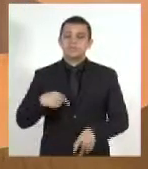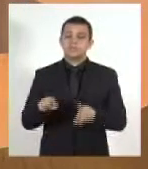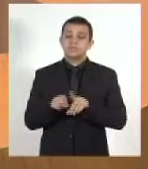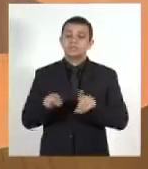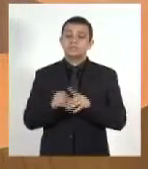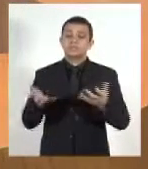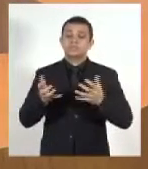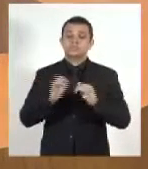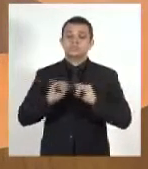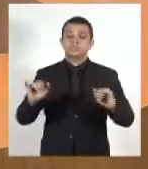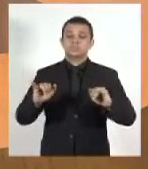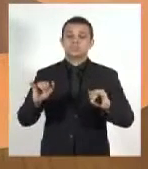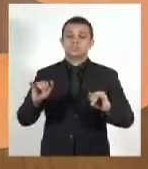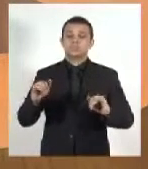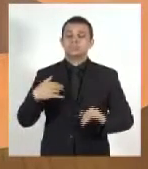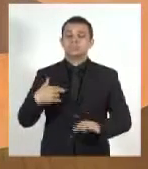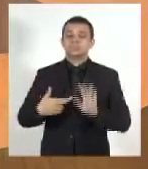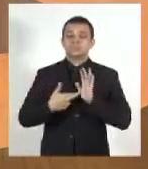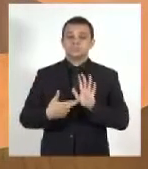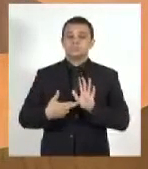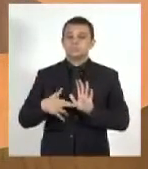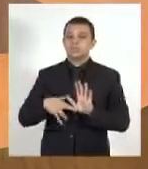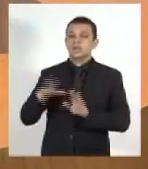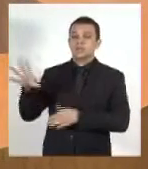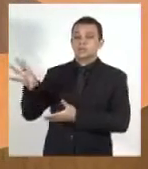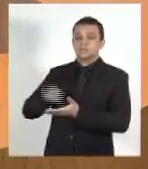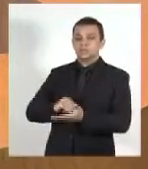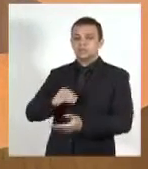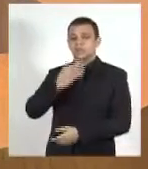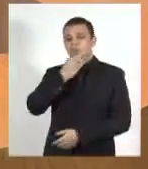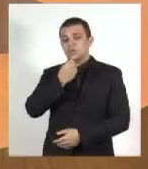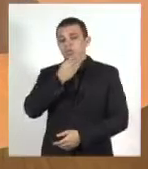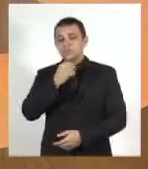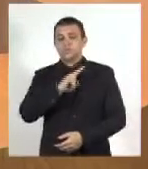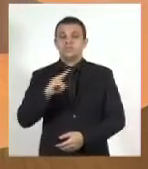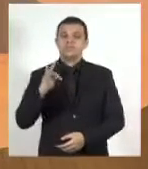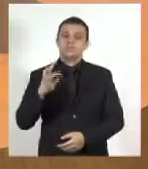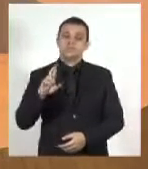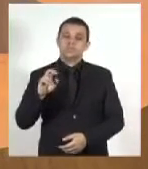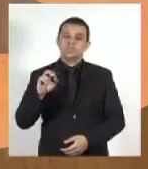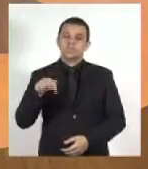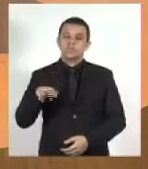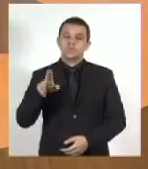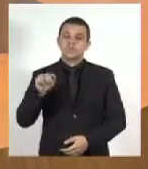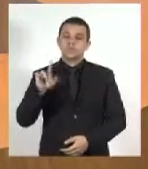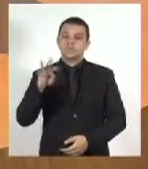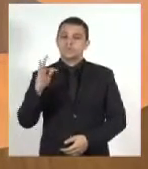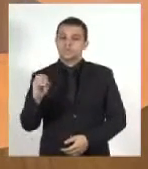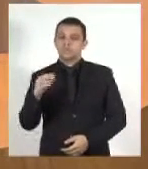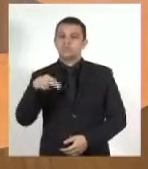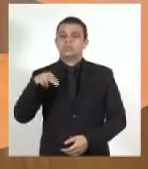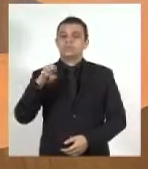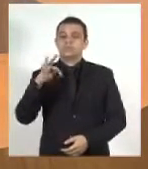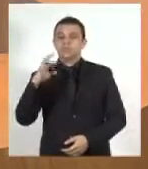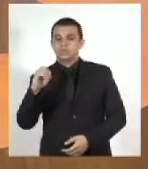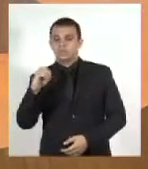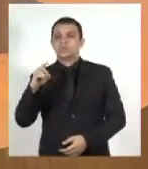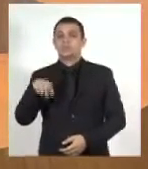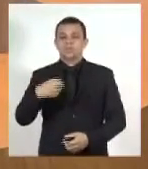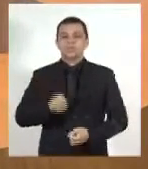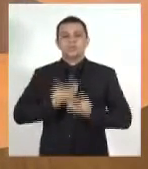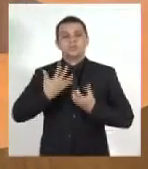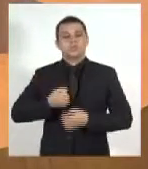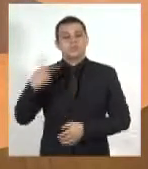palavras de um poeta piauiense, chamado Torquato Neto, que faleceu aos 23 anos, então de